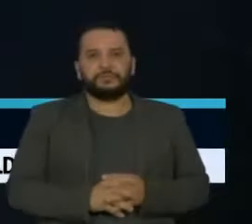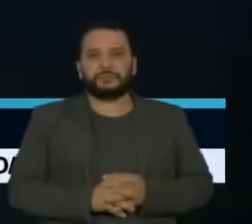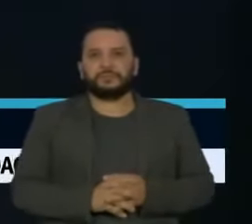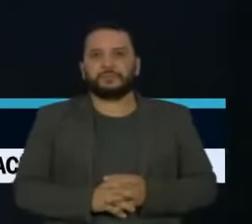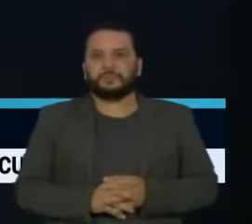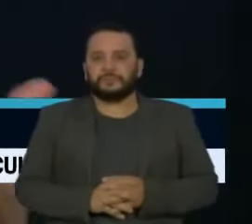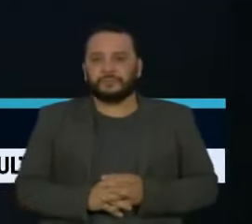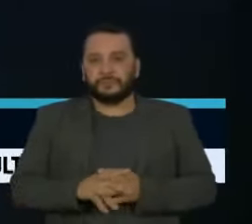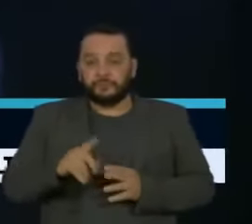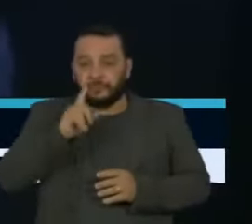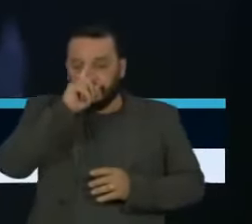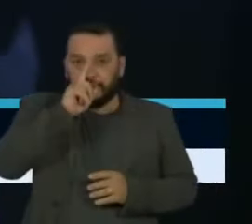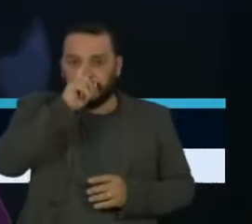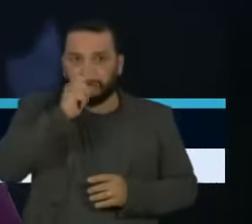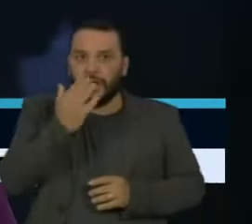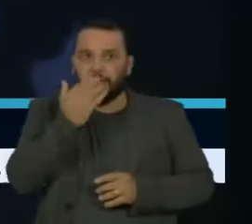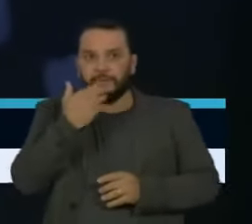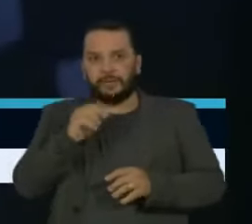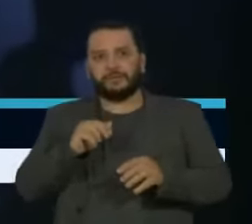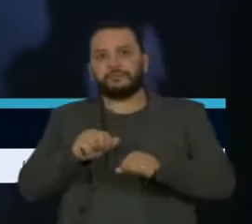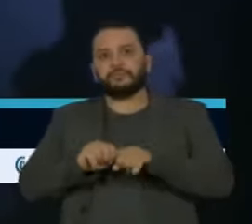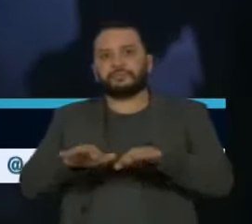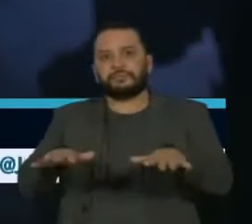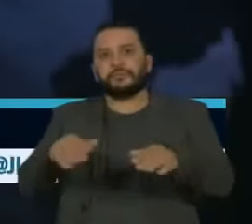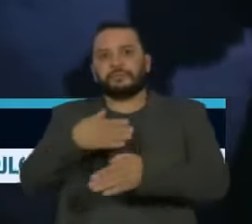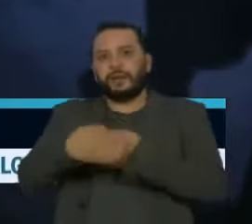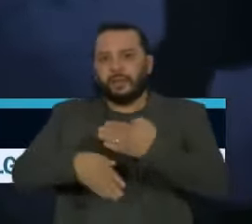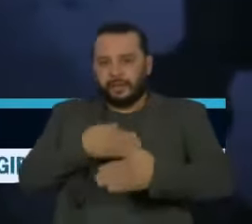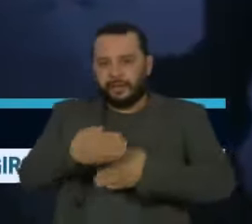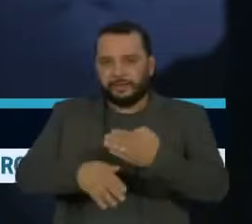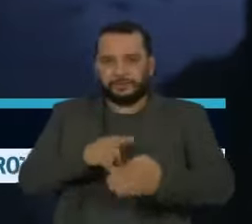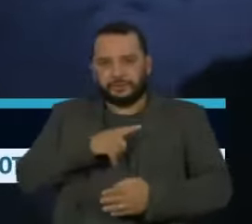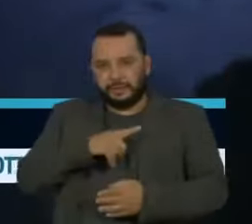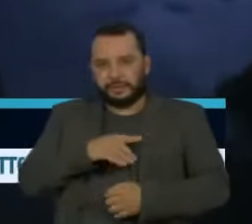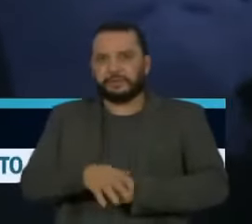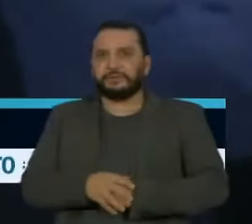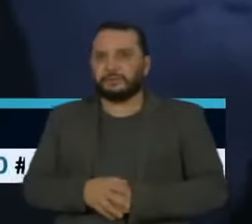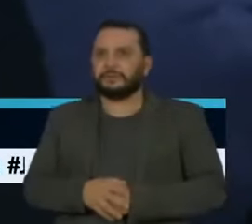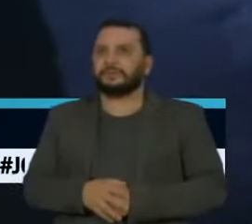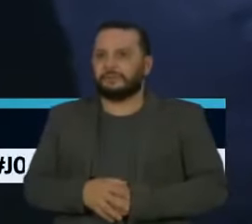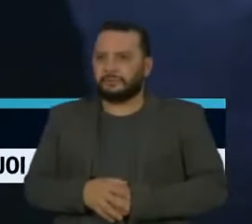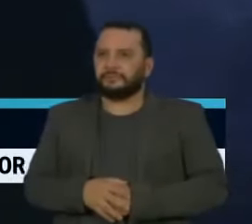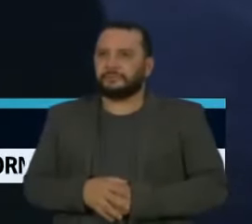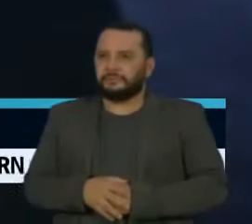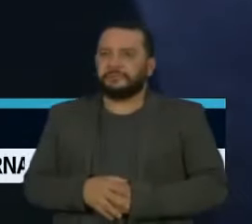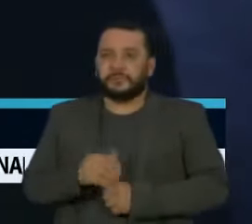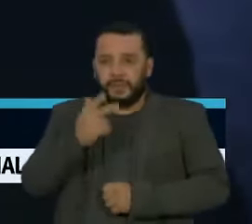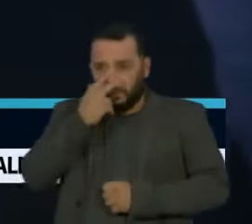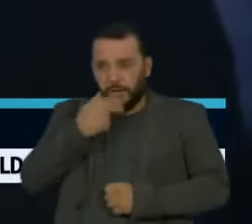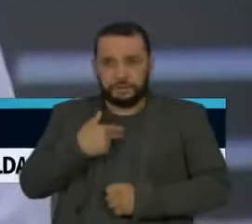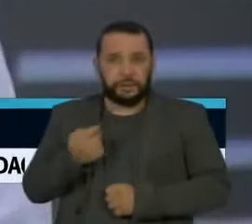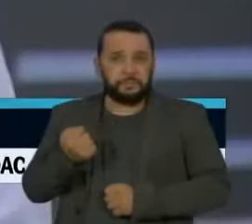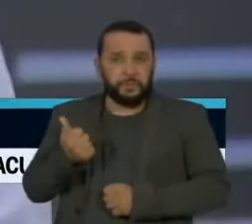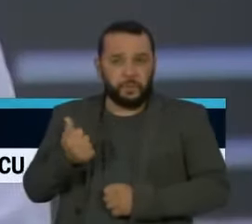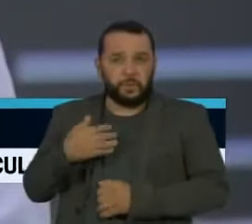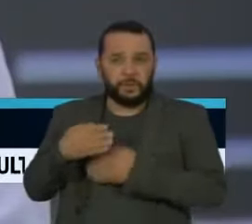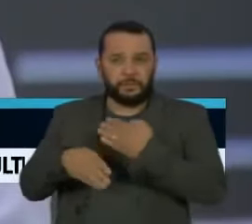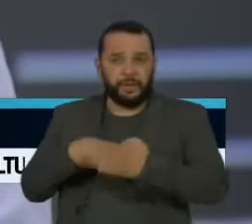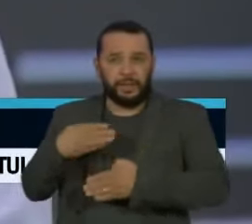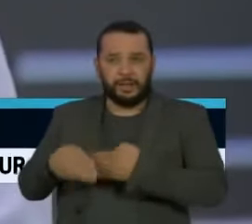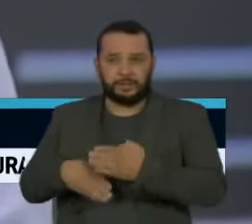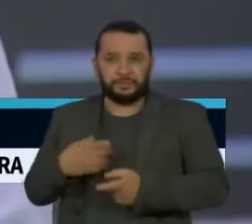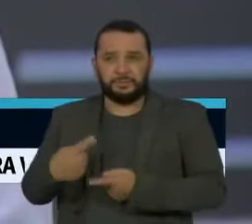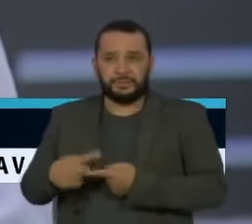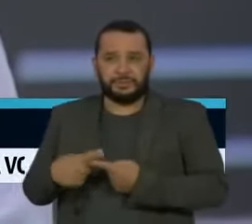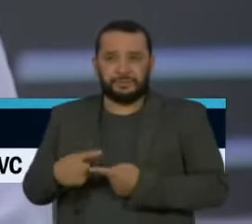risco de contaminação nos alimentos e nas embalagens é muito grande, doutor Gonzalo? Eu acho que deve ser pequeno nessas embalagens. Além do